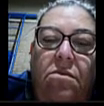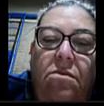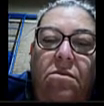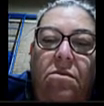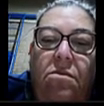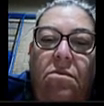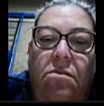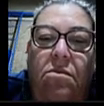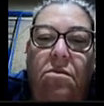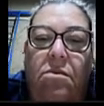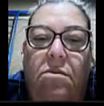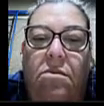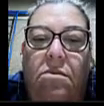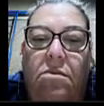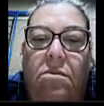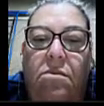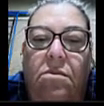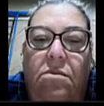trabalhar nessa linha.